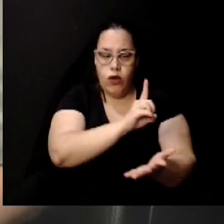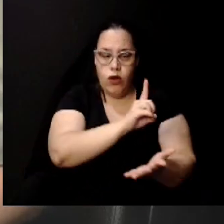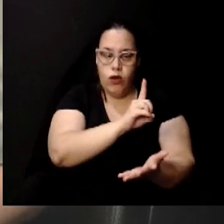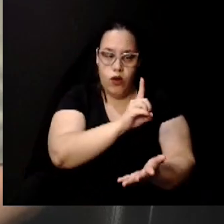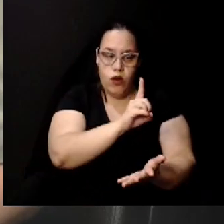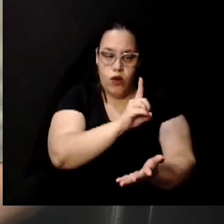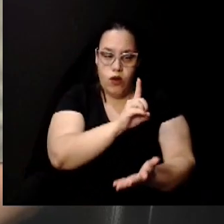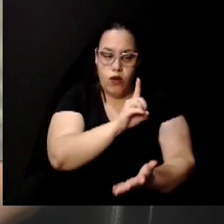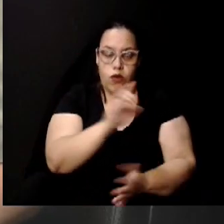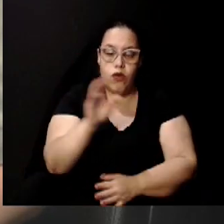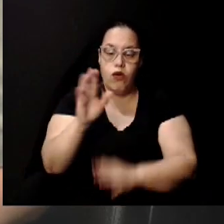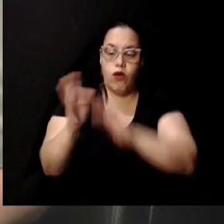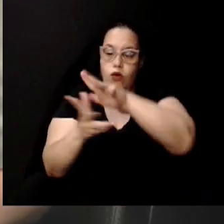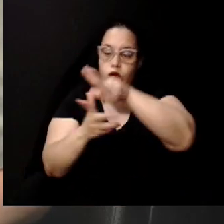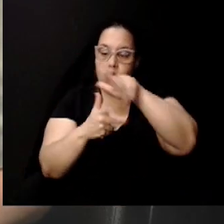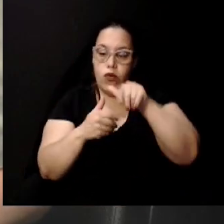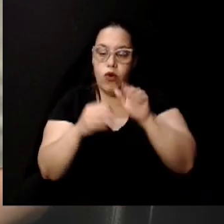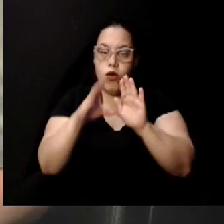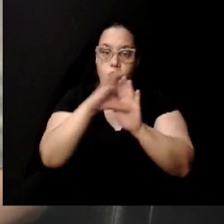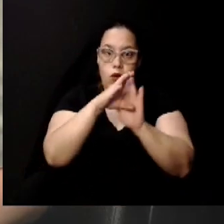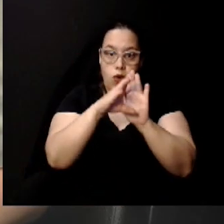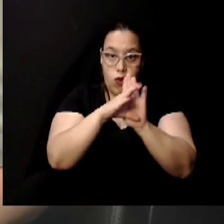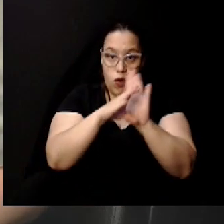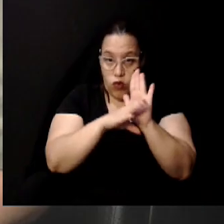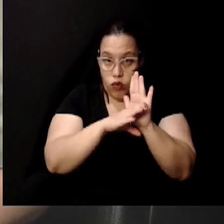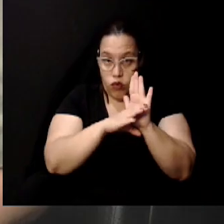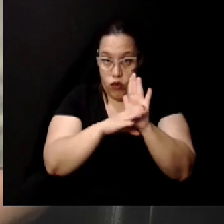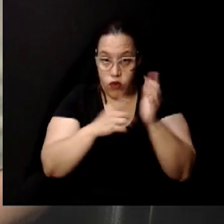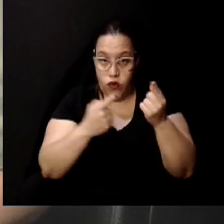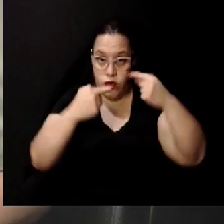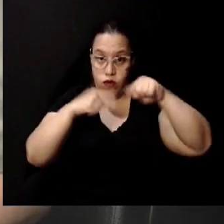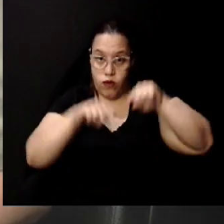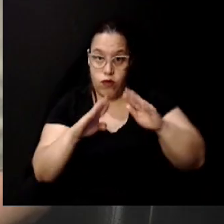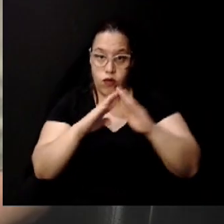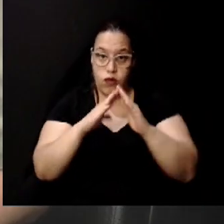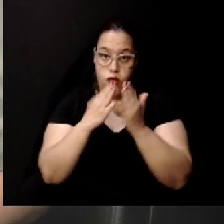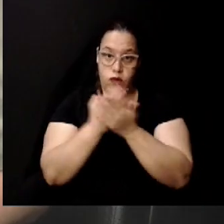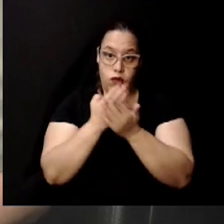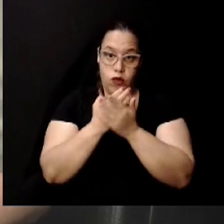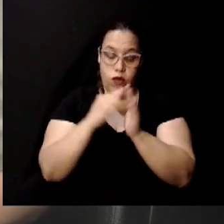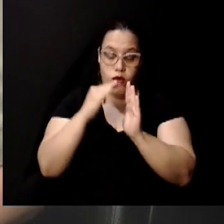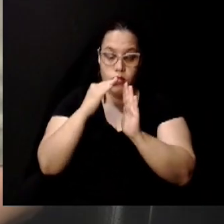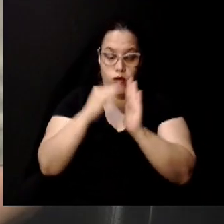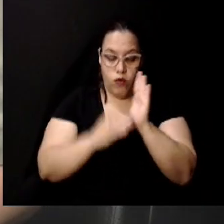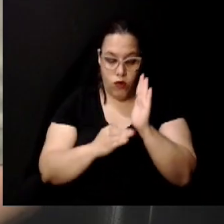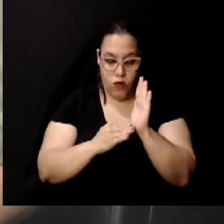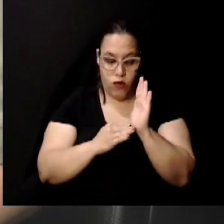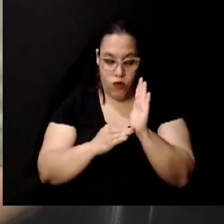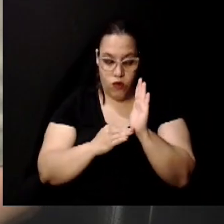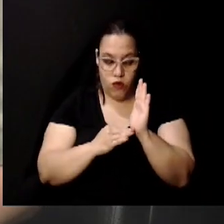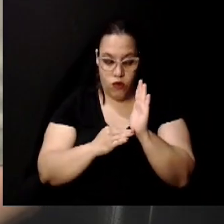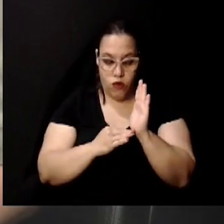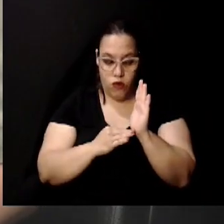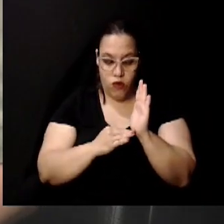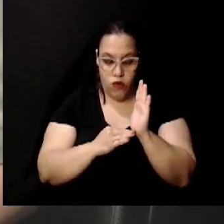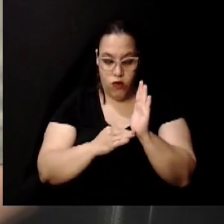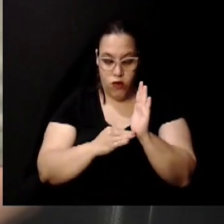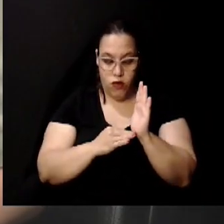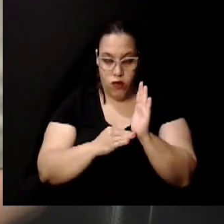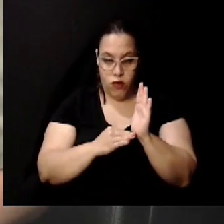no mundo um programa. E atacar a educação pública e rebaixar e rebaixar os